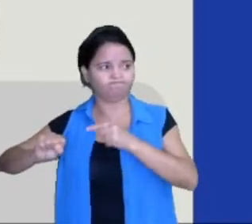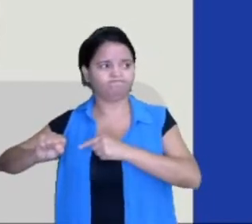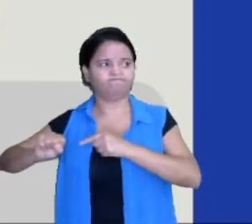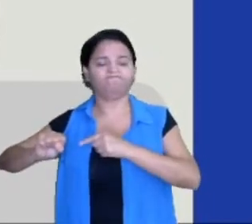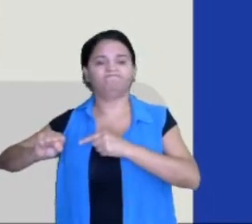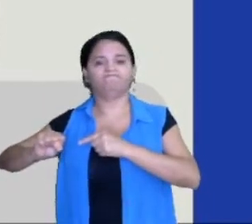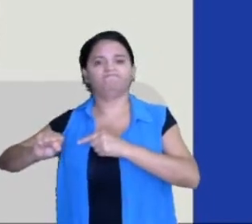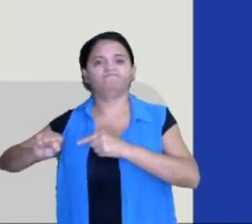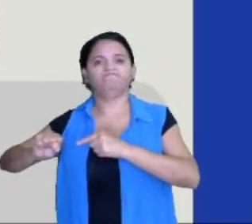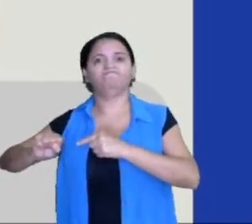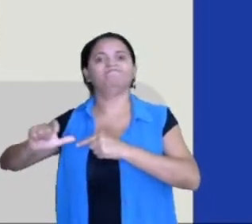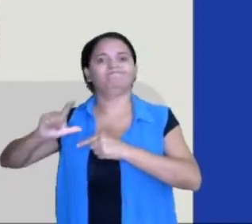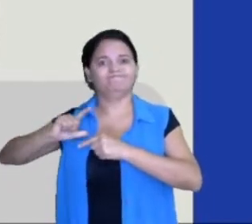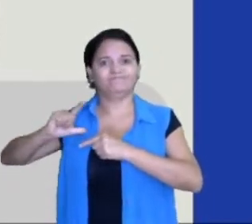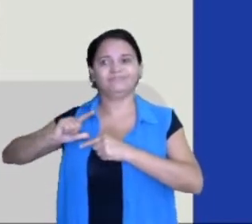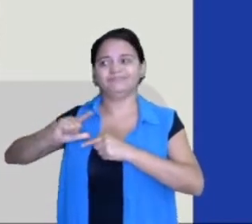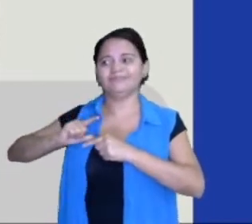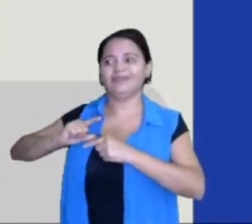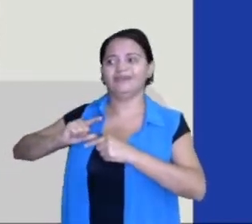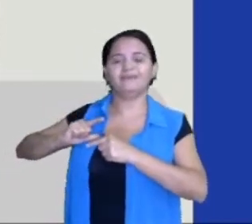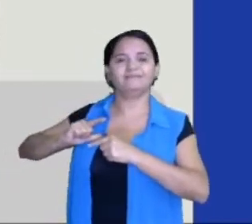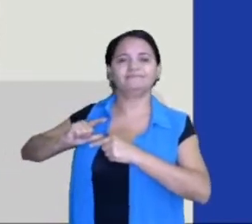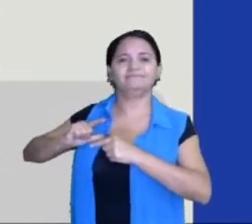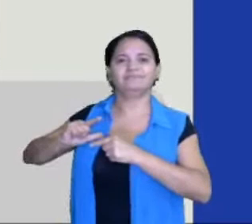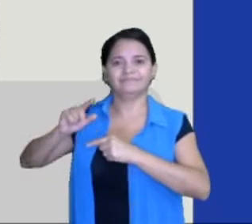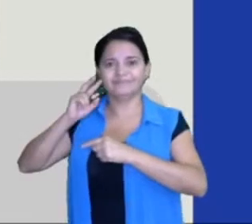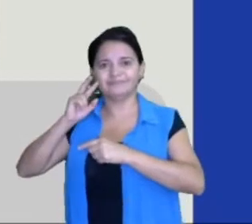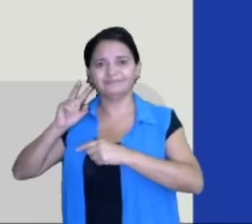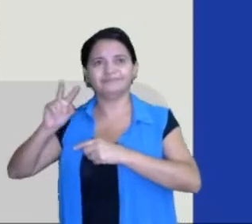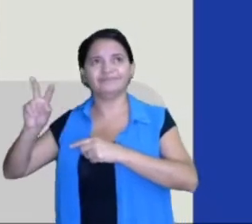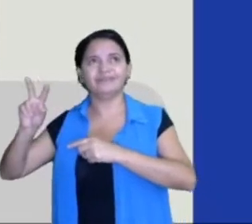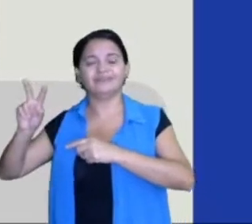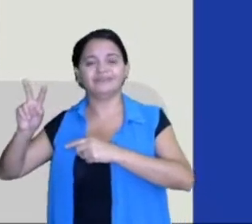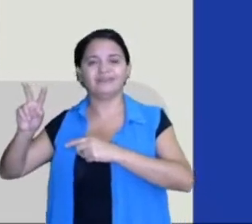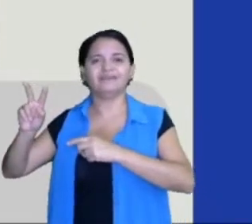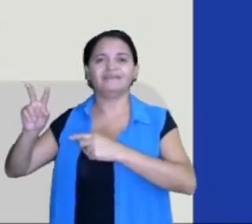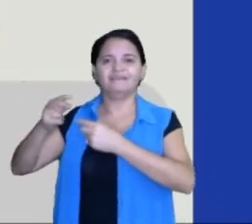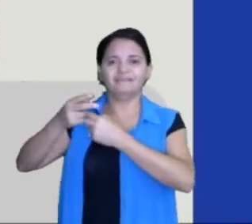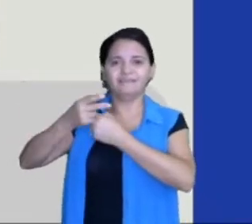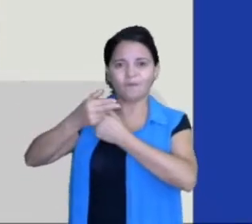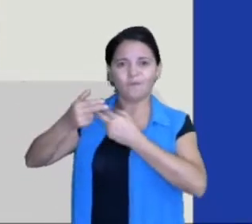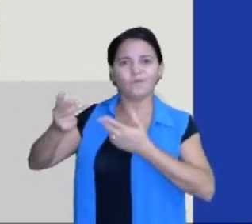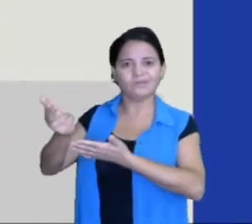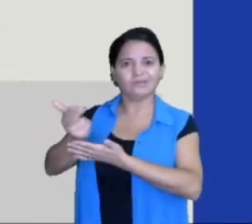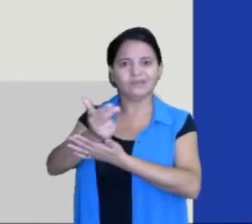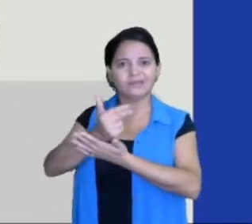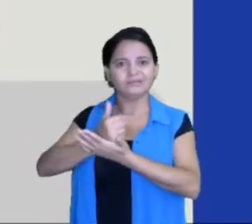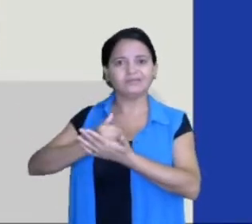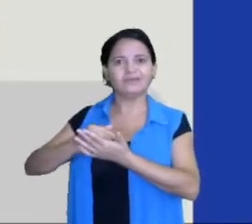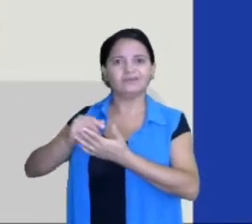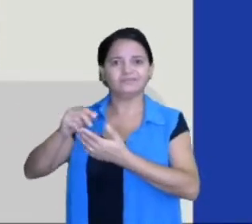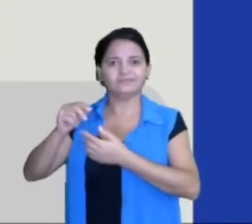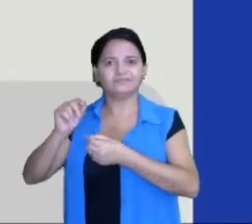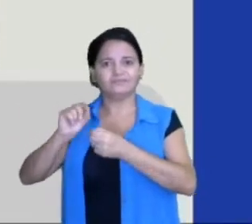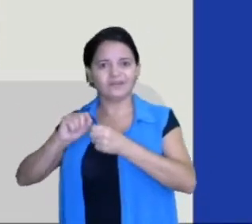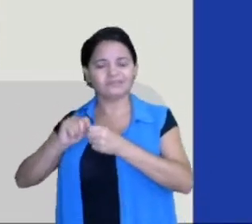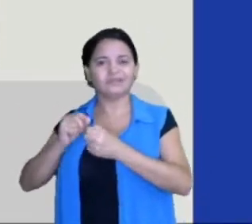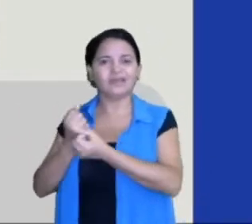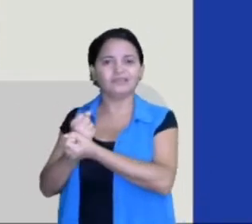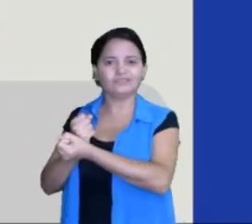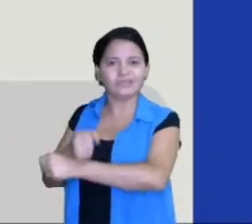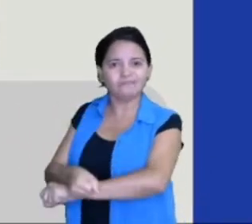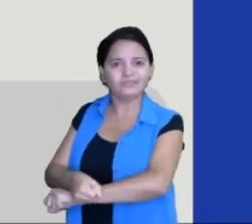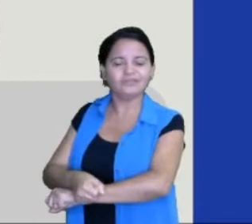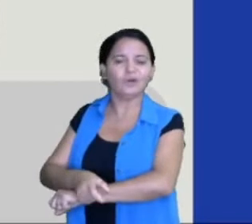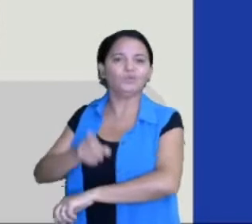existem imagens que foram resgatadas lá pelo século XIX e que ficou muito forte aí. A escravidão nos